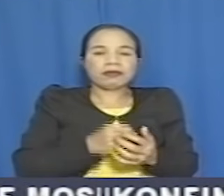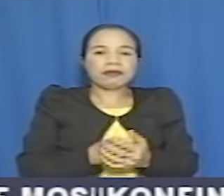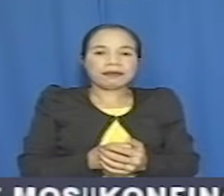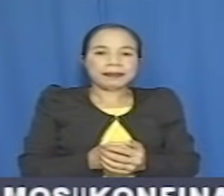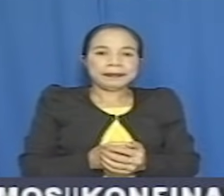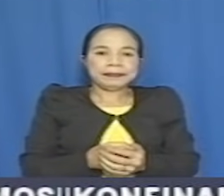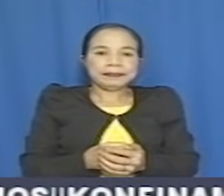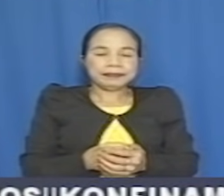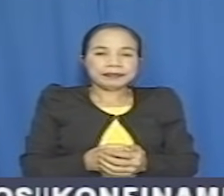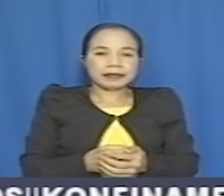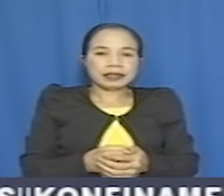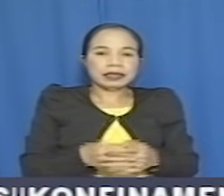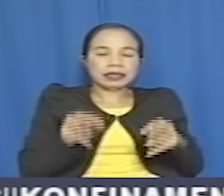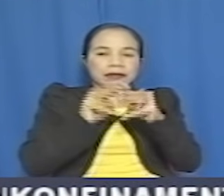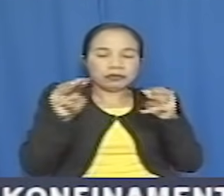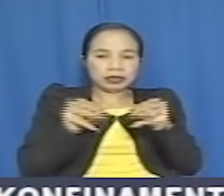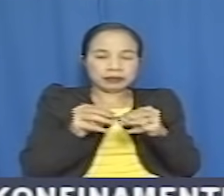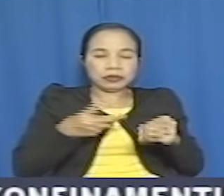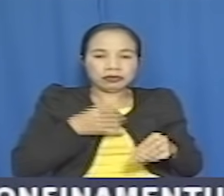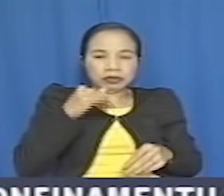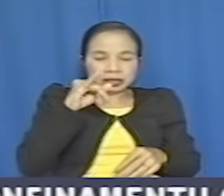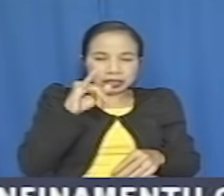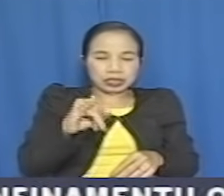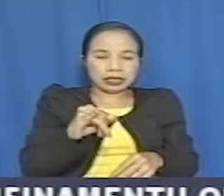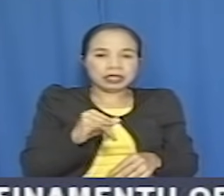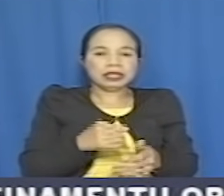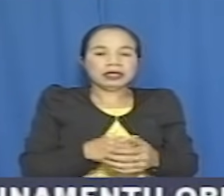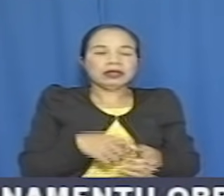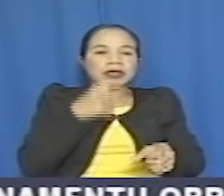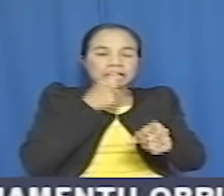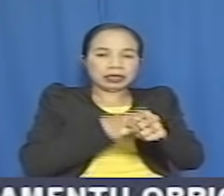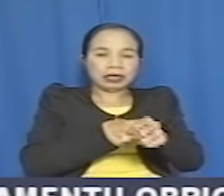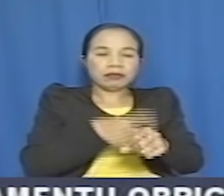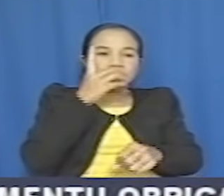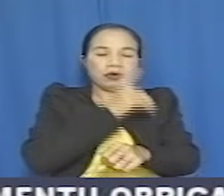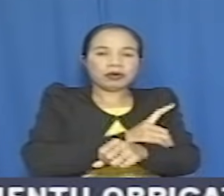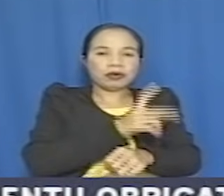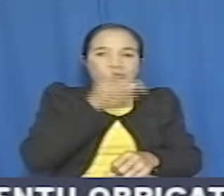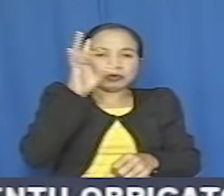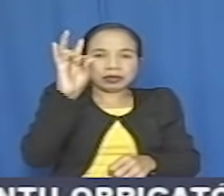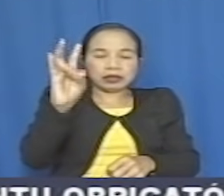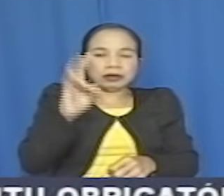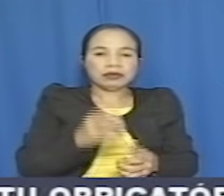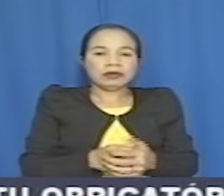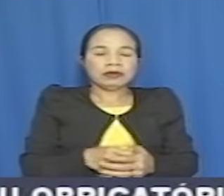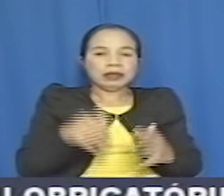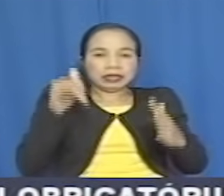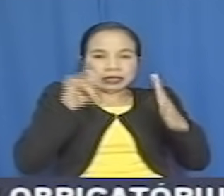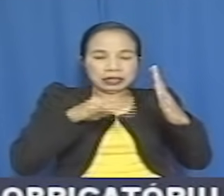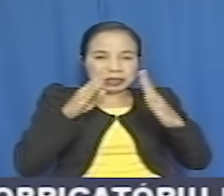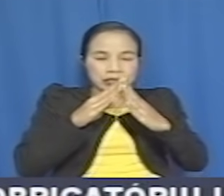a município Dili, ho duração Loron Hito. Hoje dané confinamento